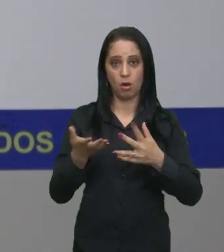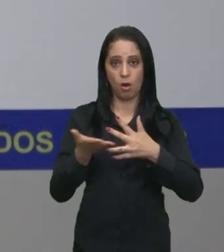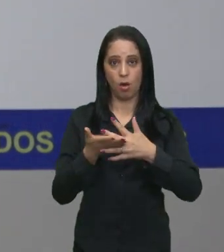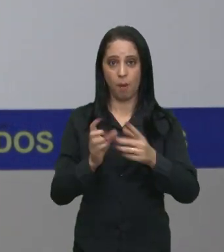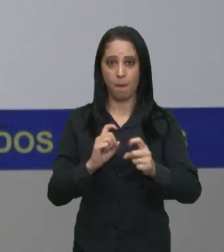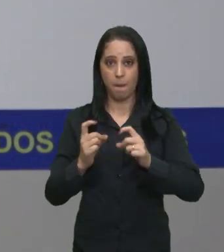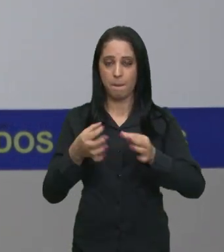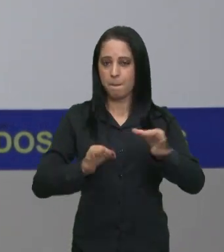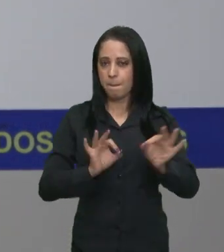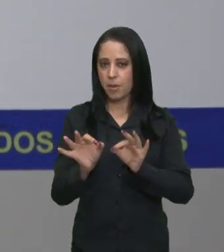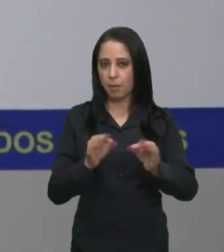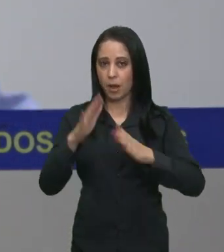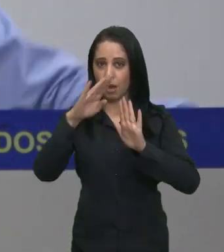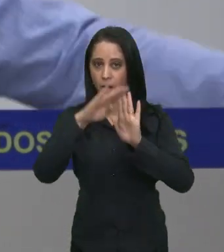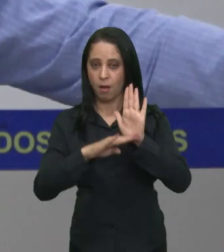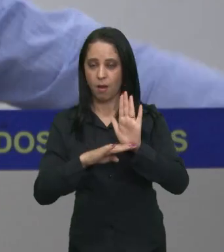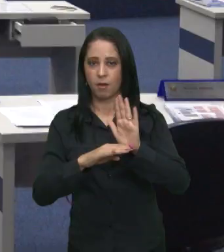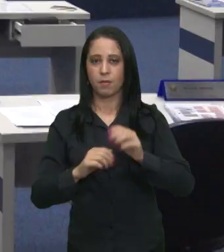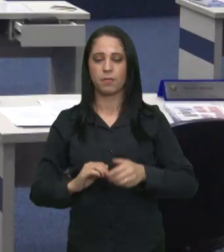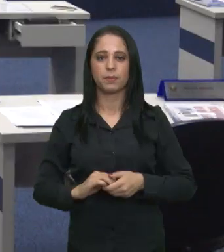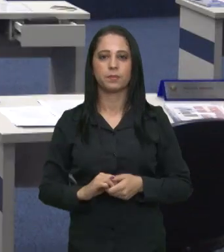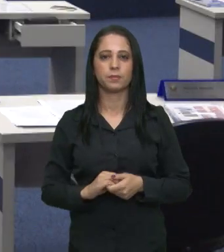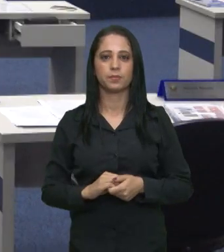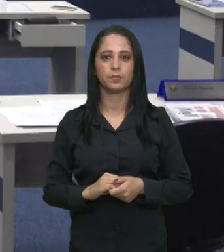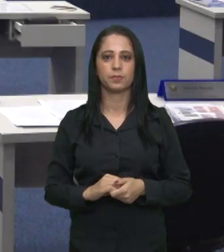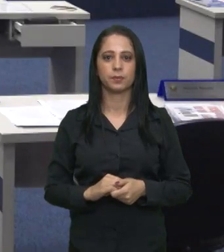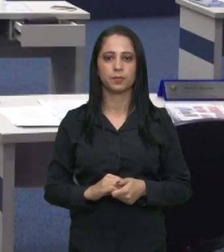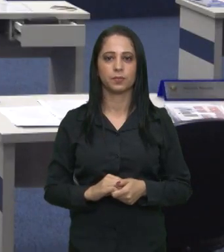da pauta.